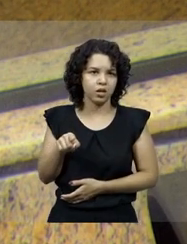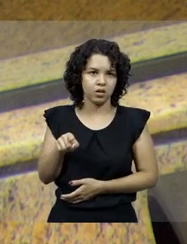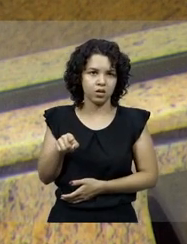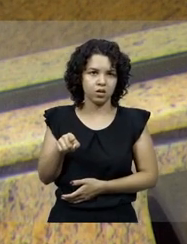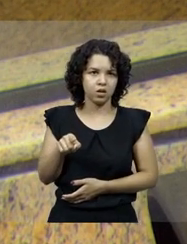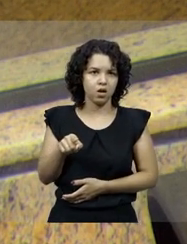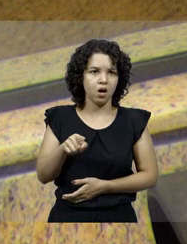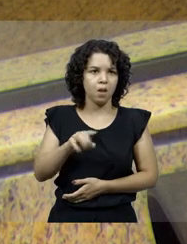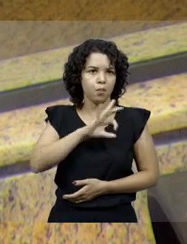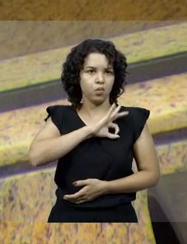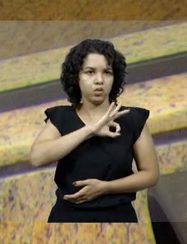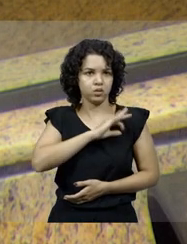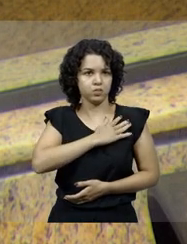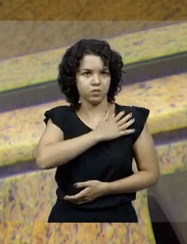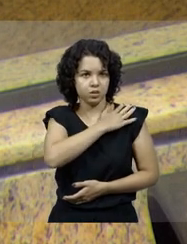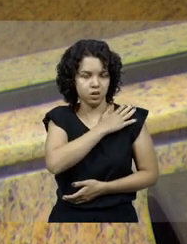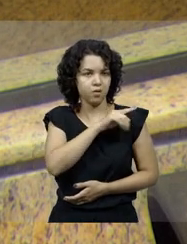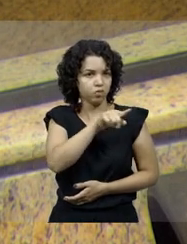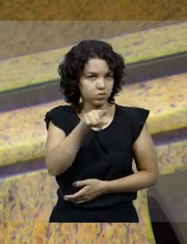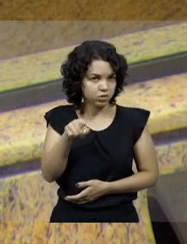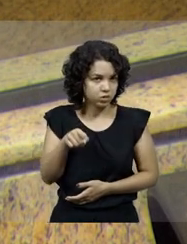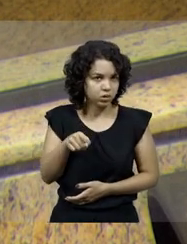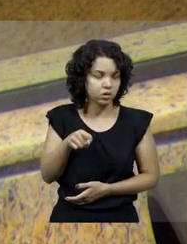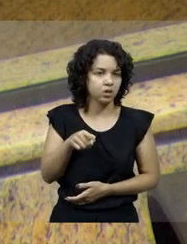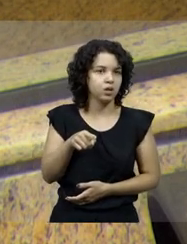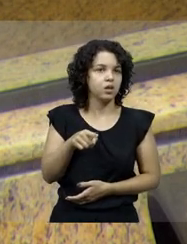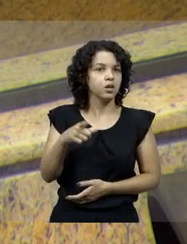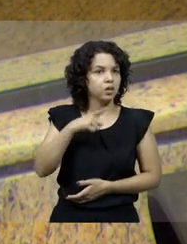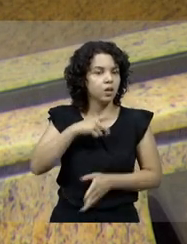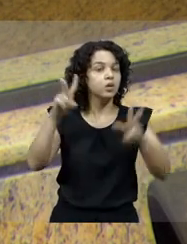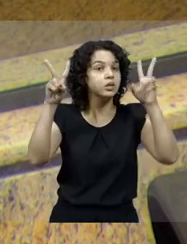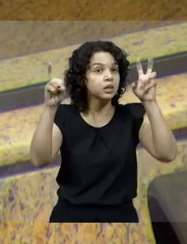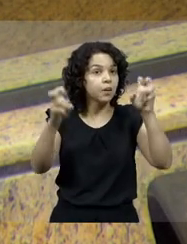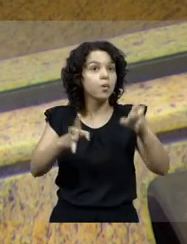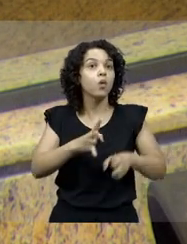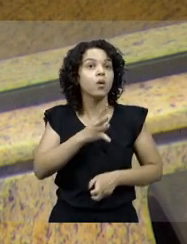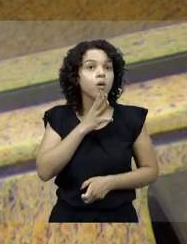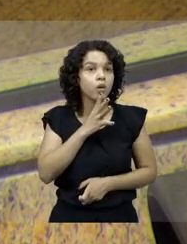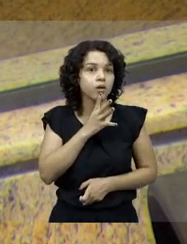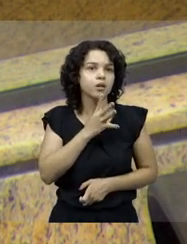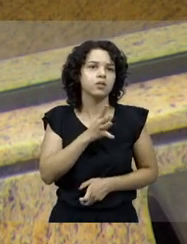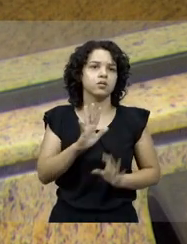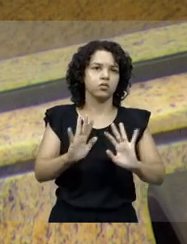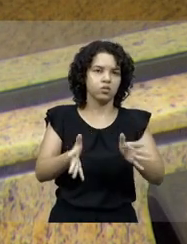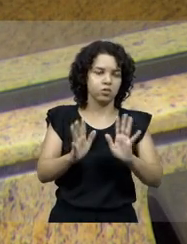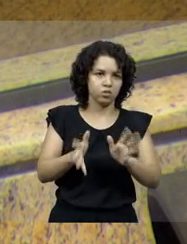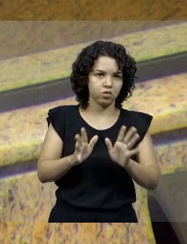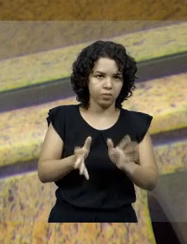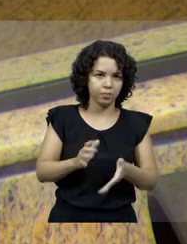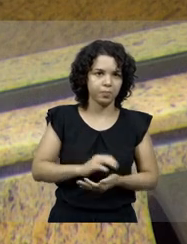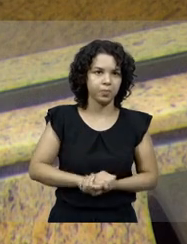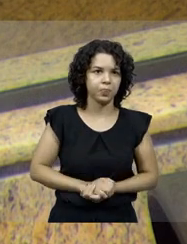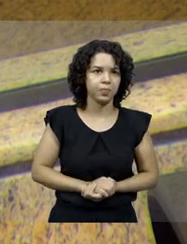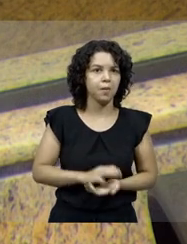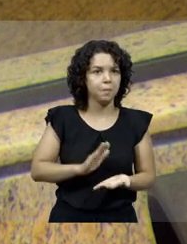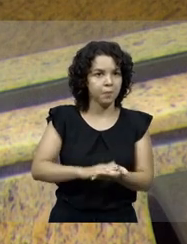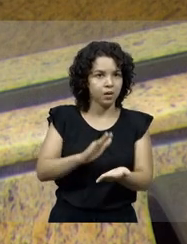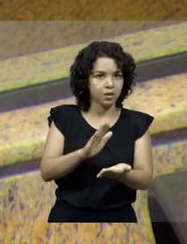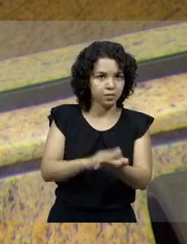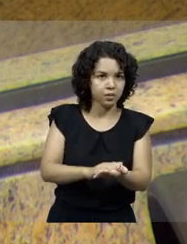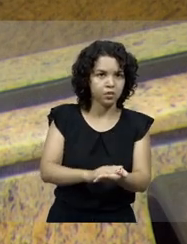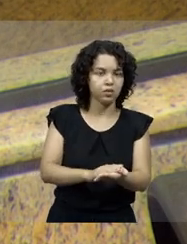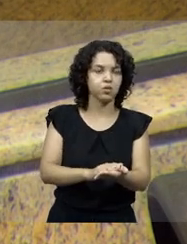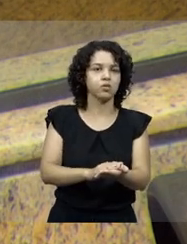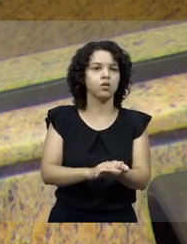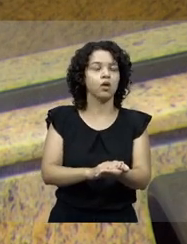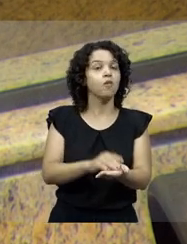Polícia Militar, traz aqui realmente um tema com conhecimento de causa. Meus parabéns. E o senhor tocou num ponto essencial.